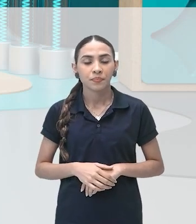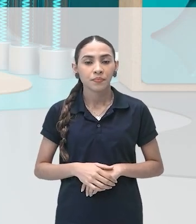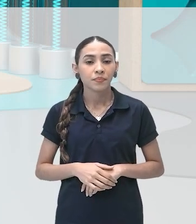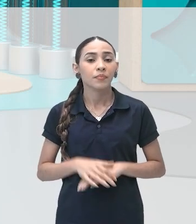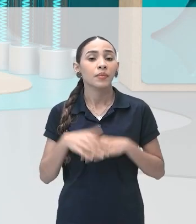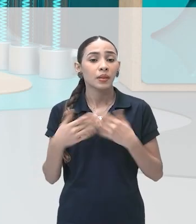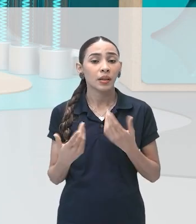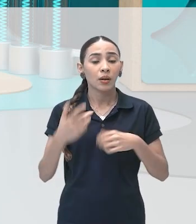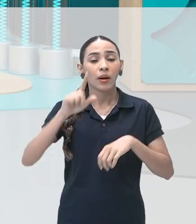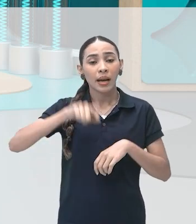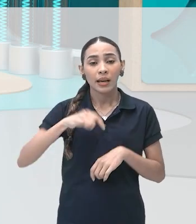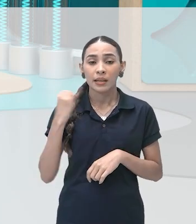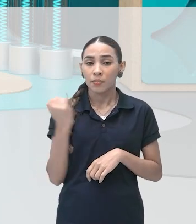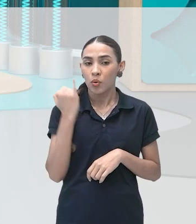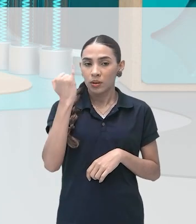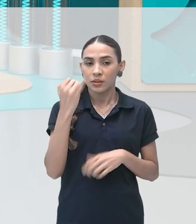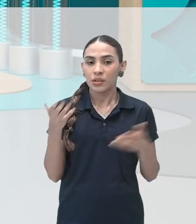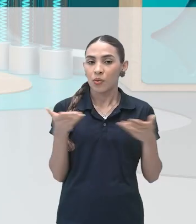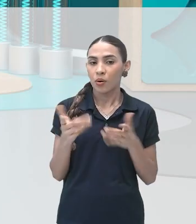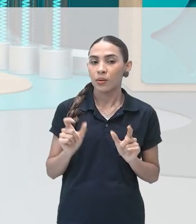E aí, é importante